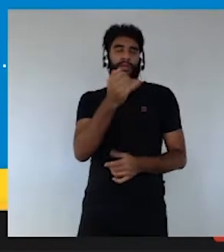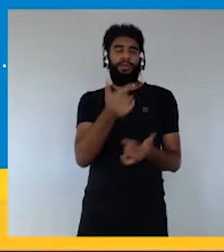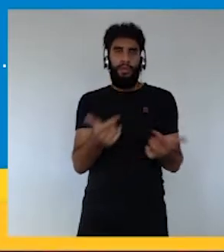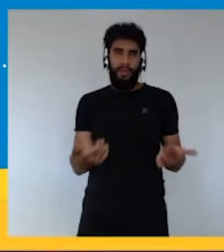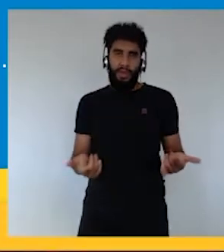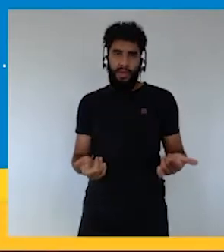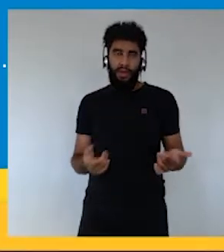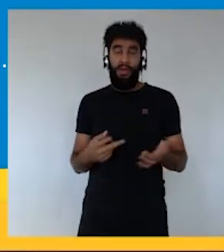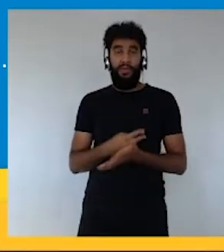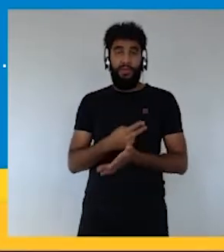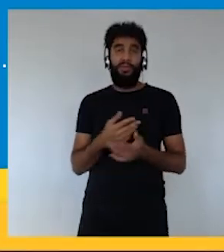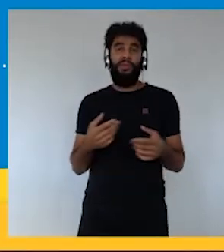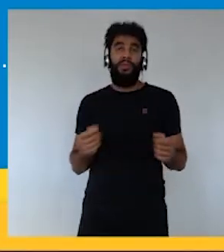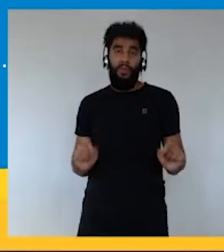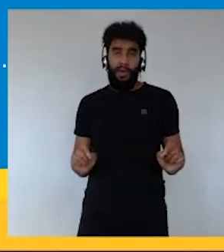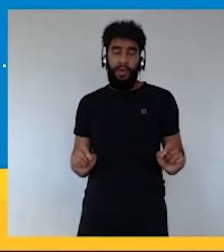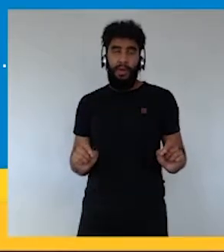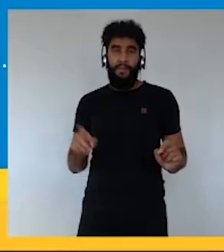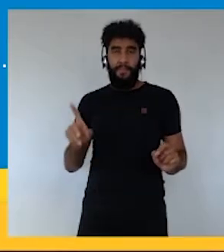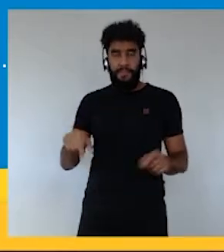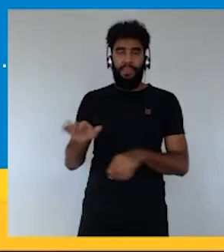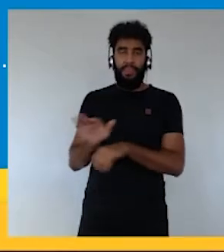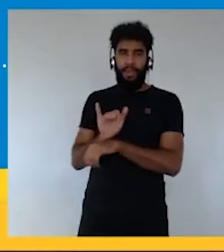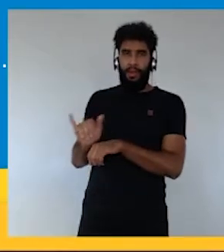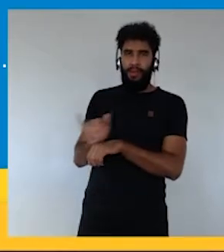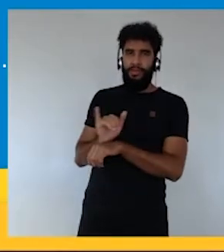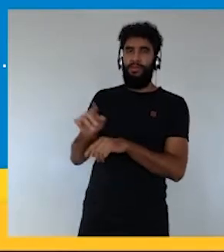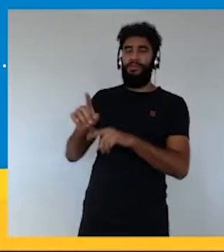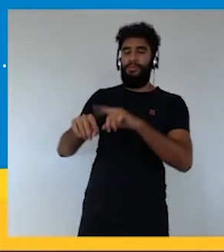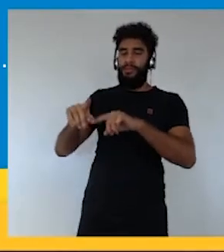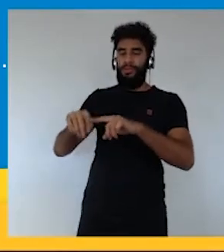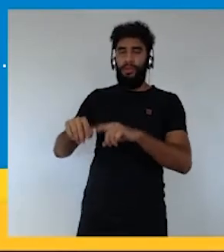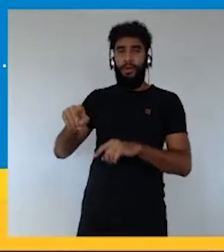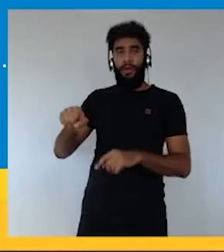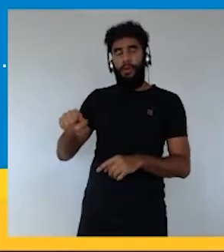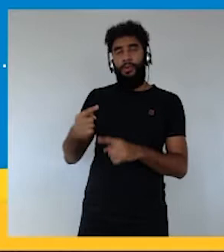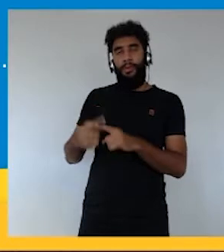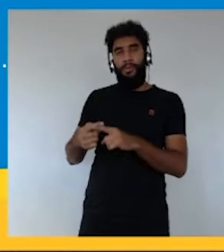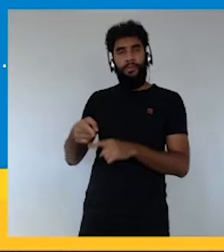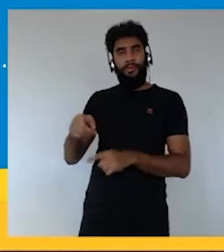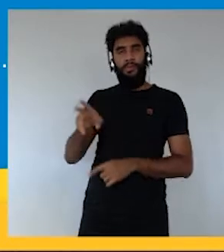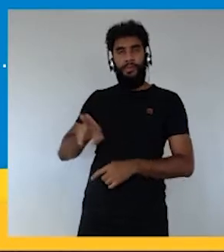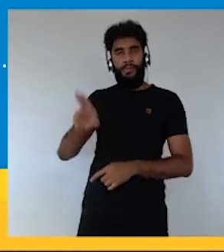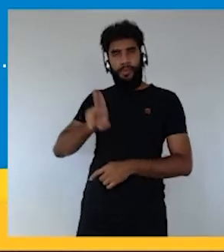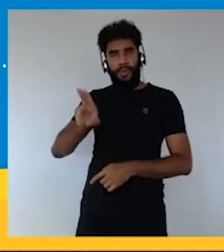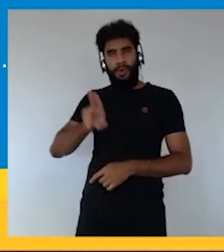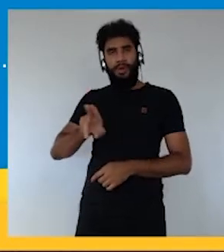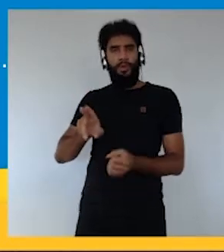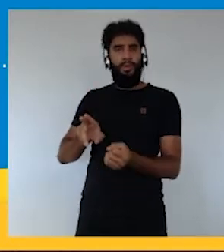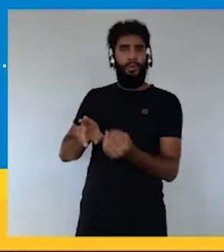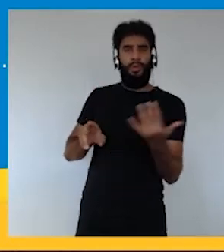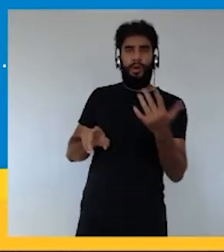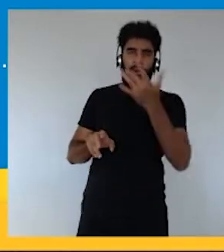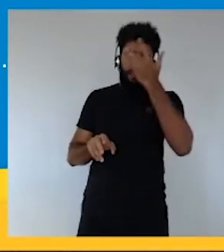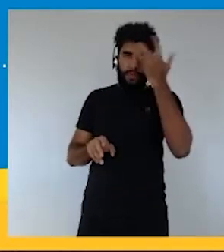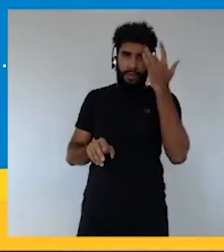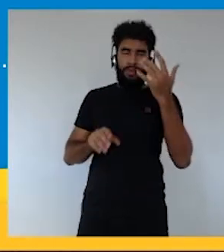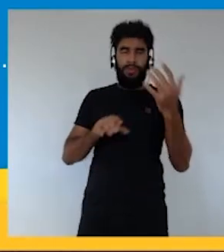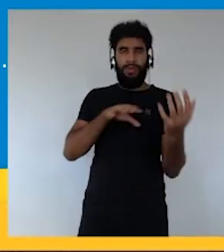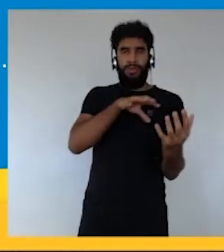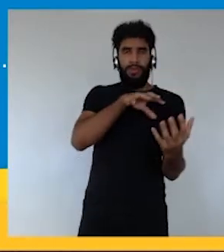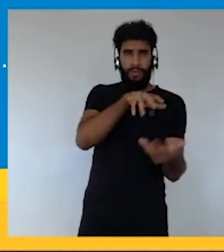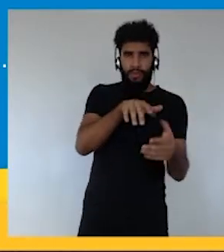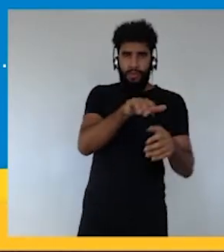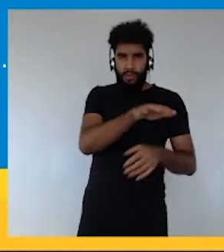Então, o que acaba acontecendo é que esses instrumentos, porque eles são usados por vários atores no mercado,